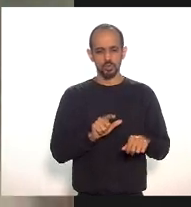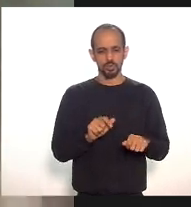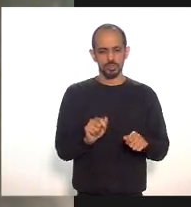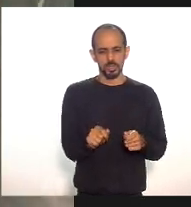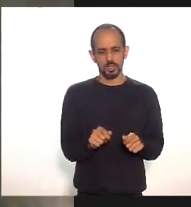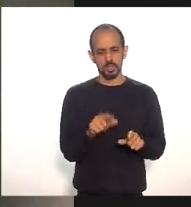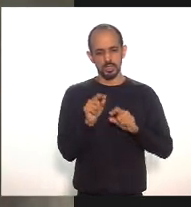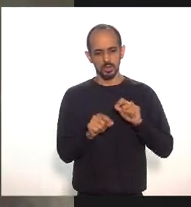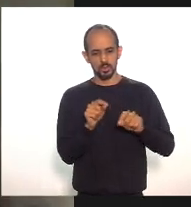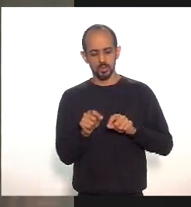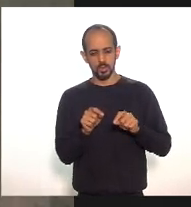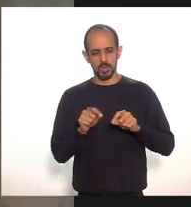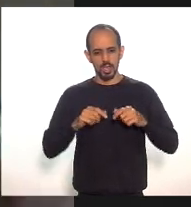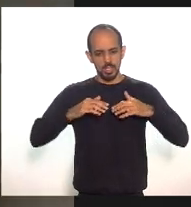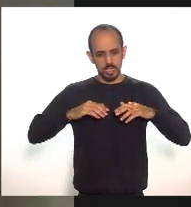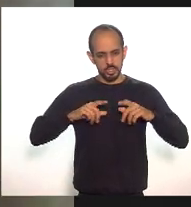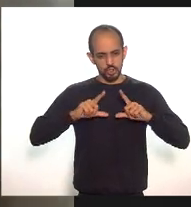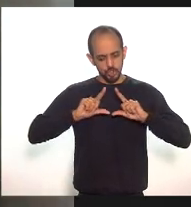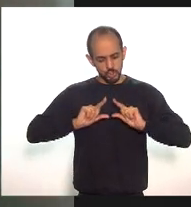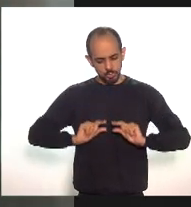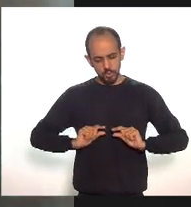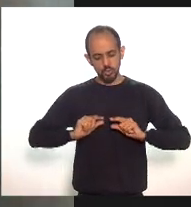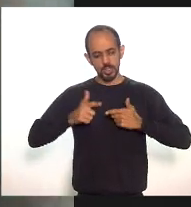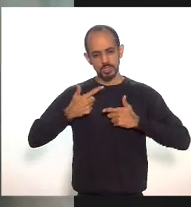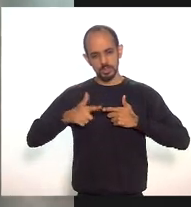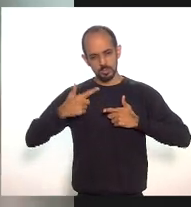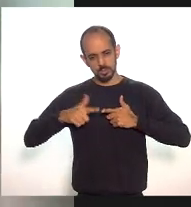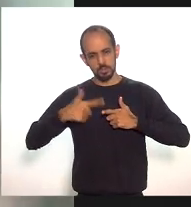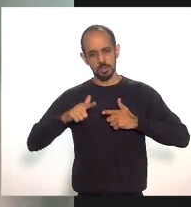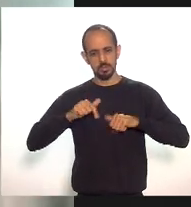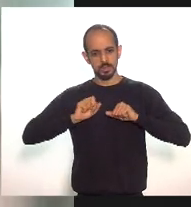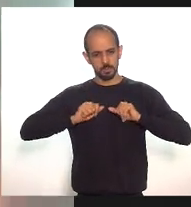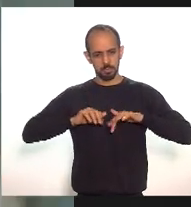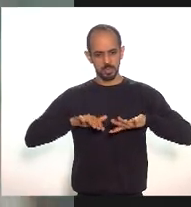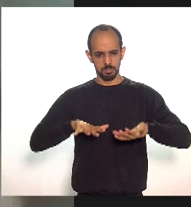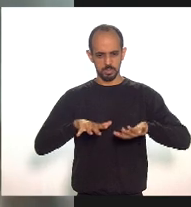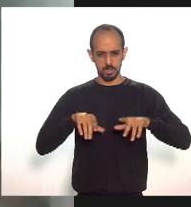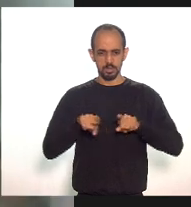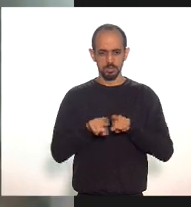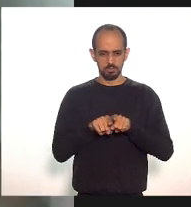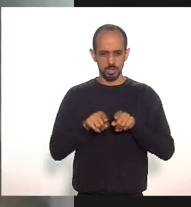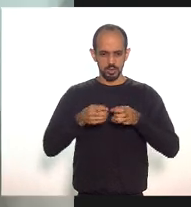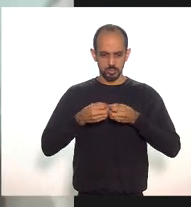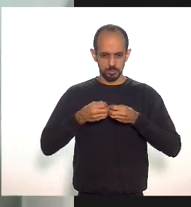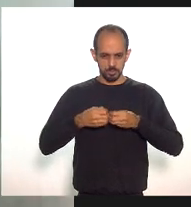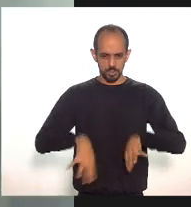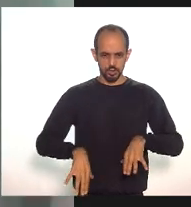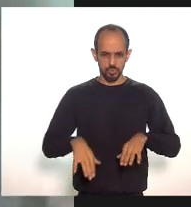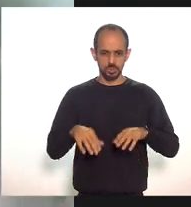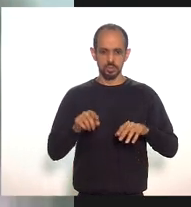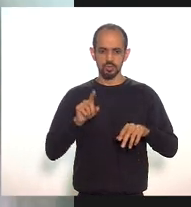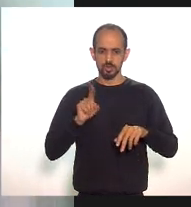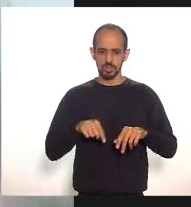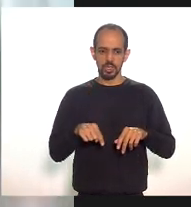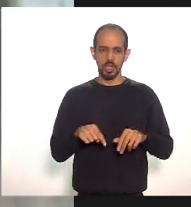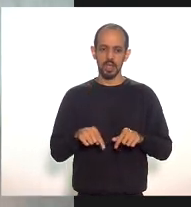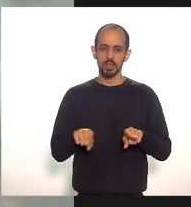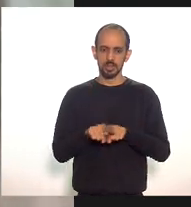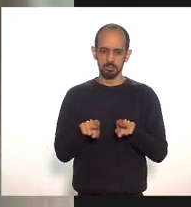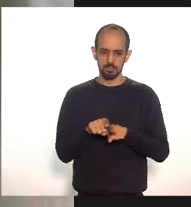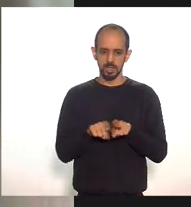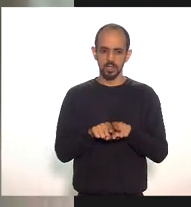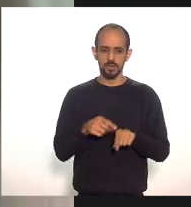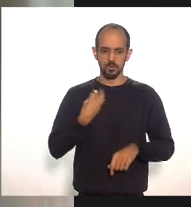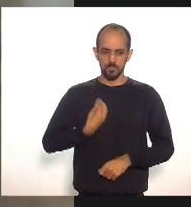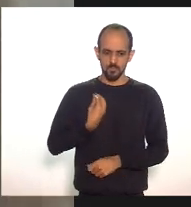dessa pandemia muitas vidas foram ceifadas todos os prejuízos da nossa economia que também implicam em vidas